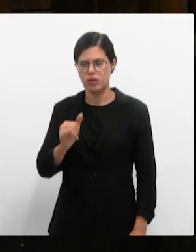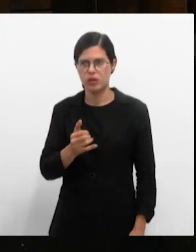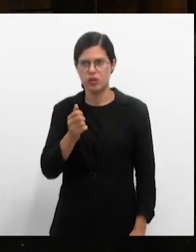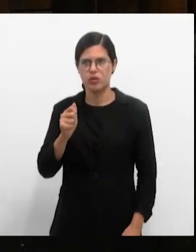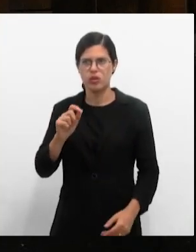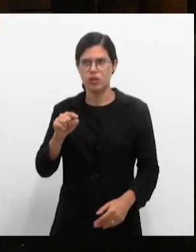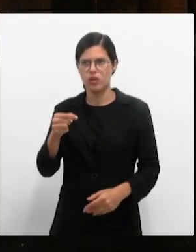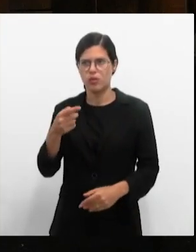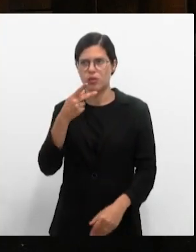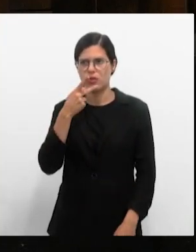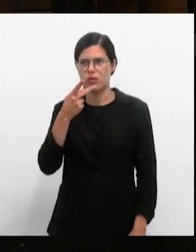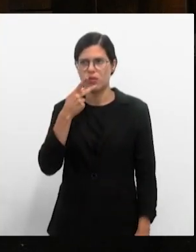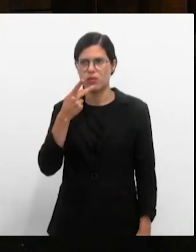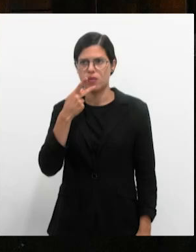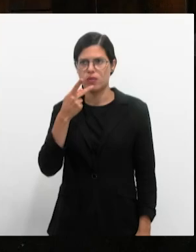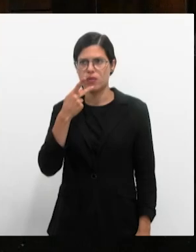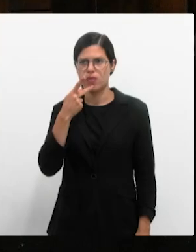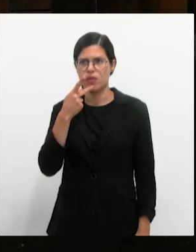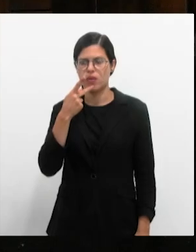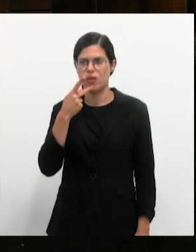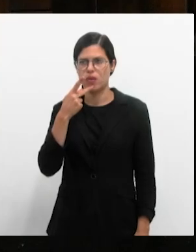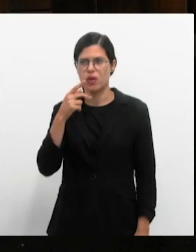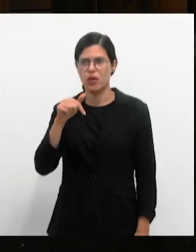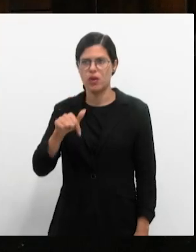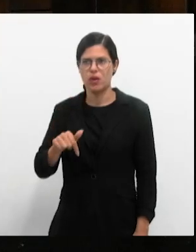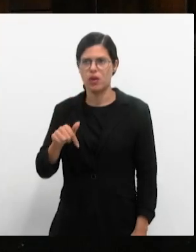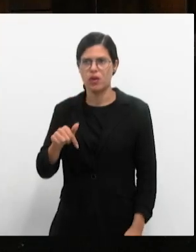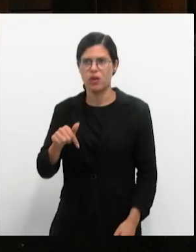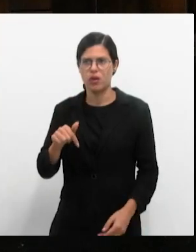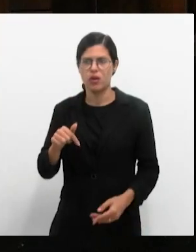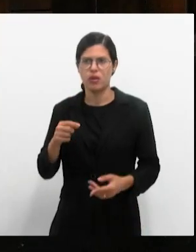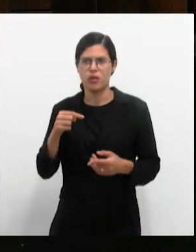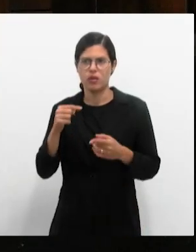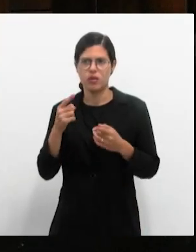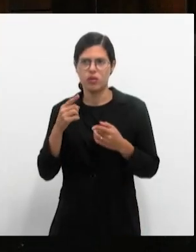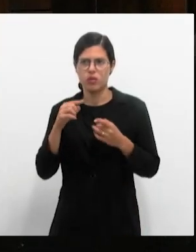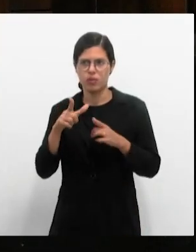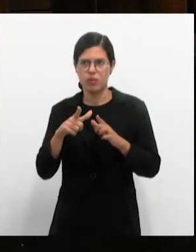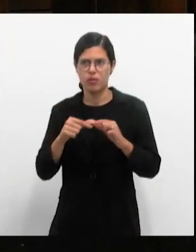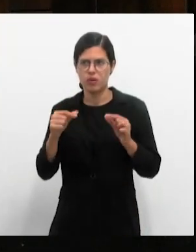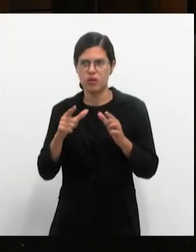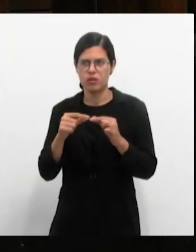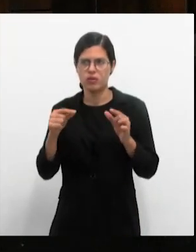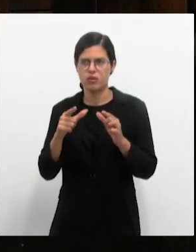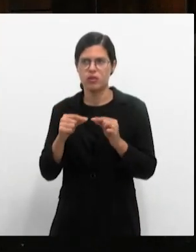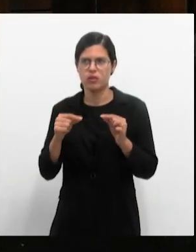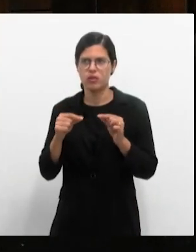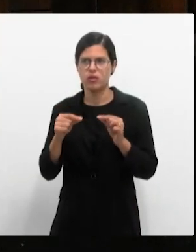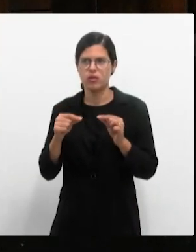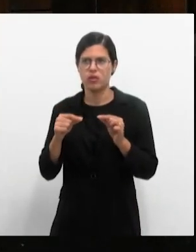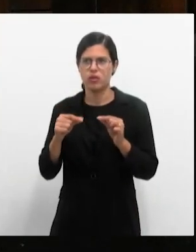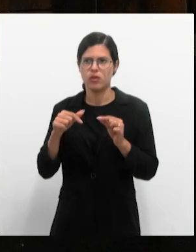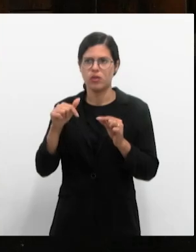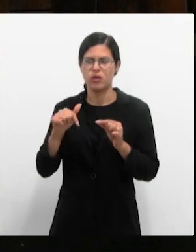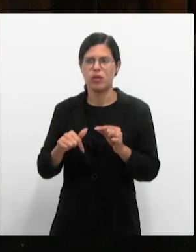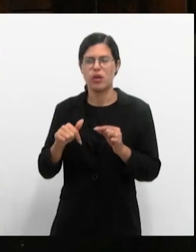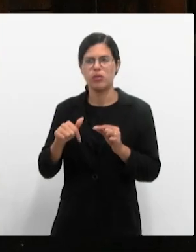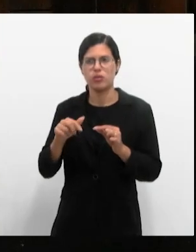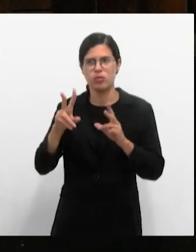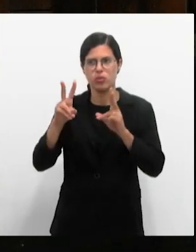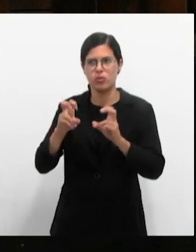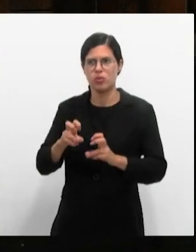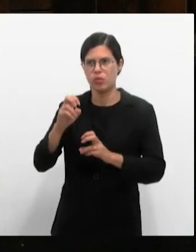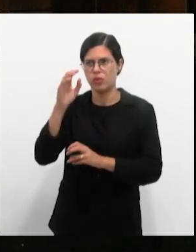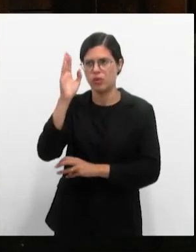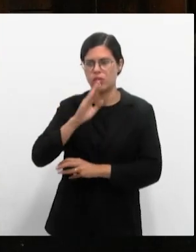vou falar sobre a minha ida a Brasília para tratar da nacionalização de uma